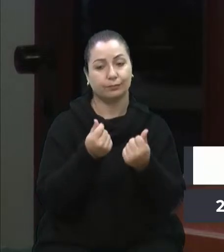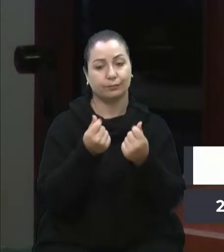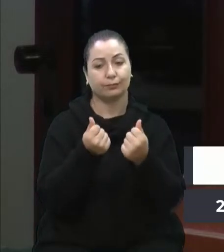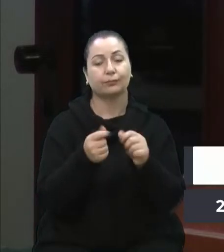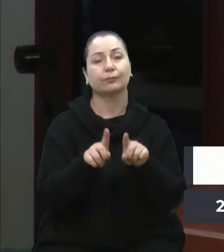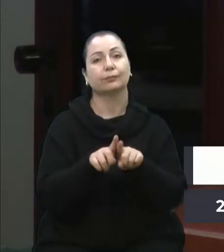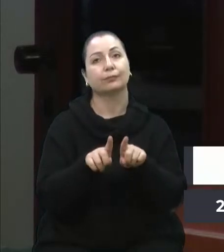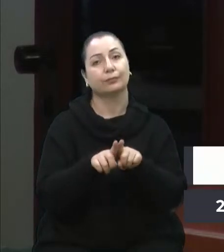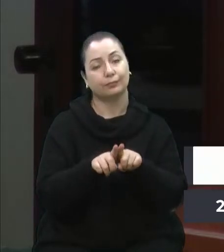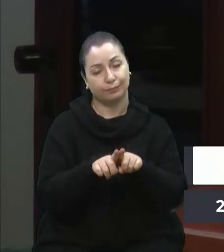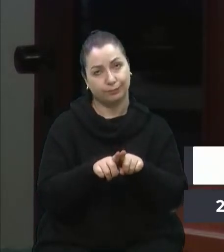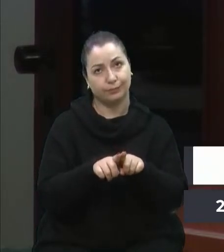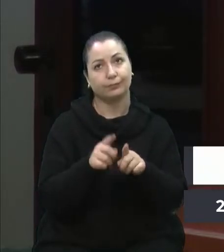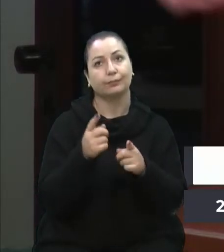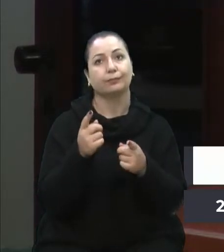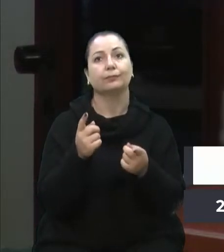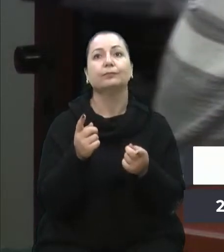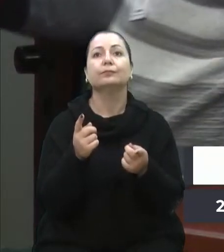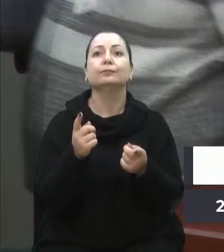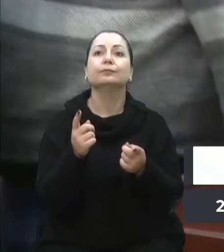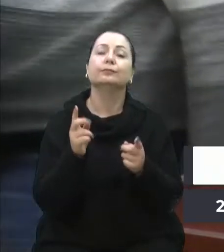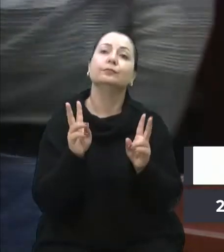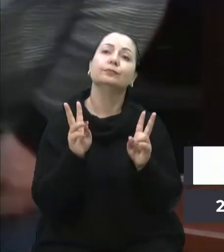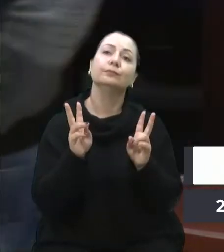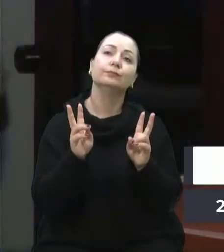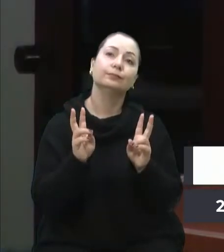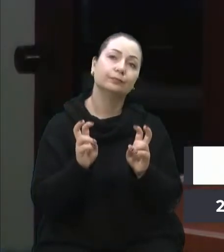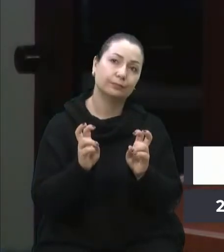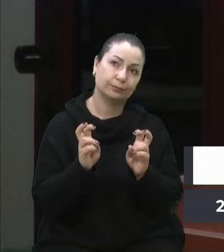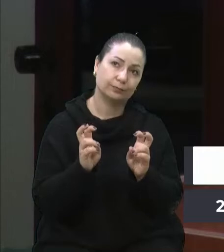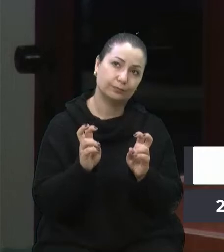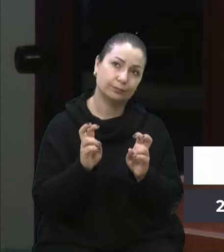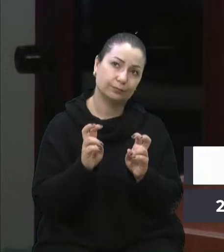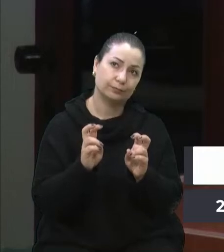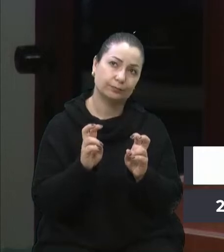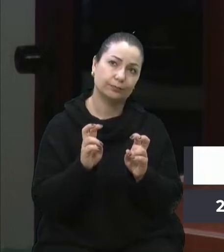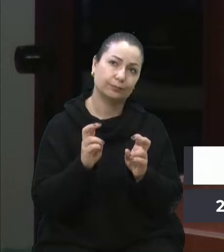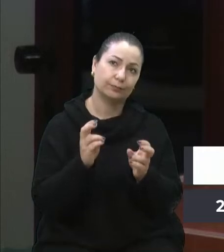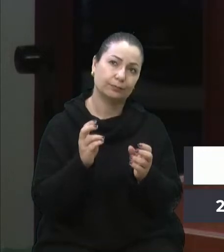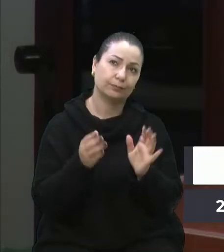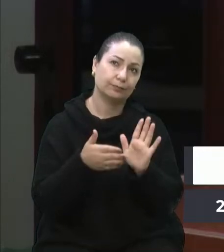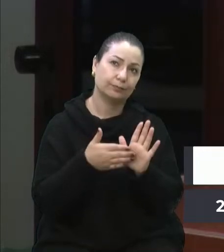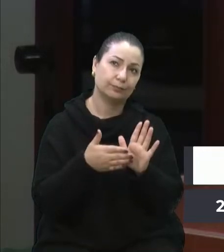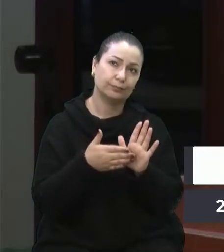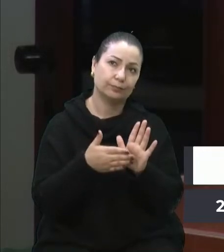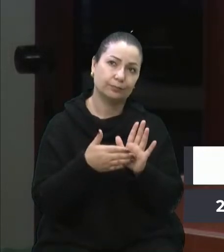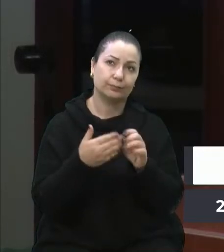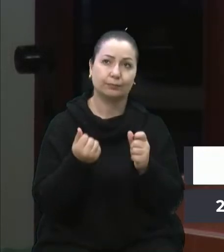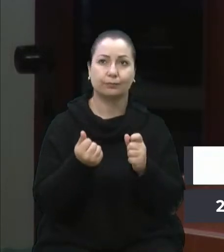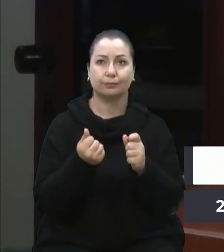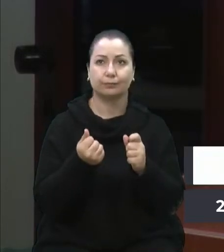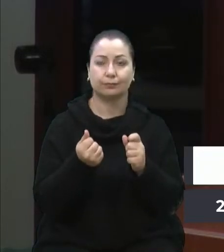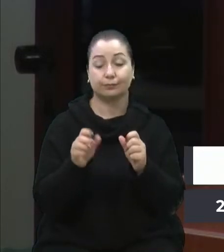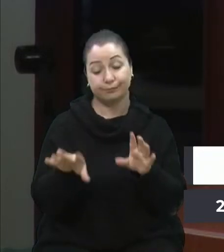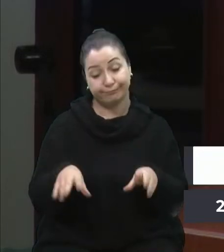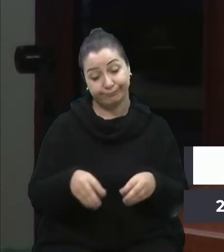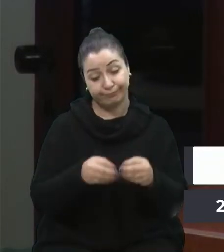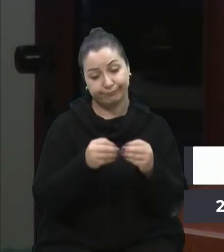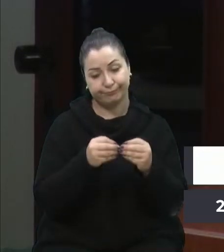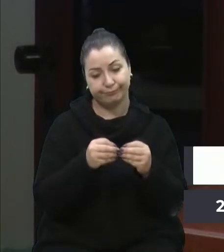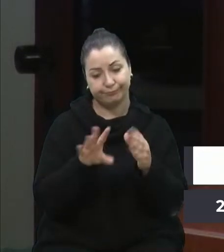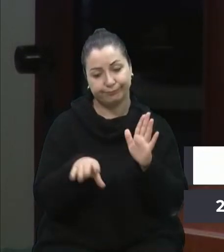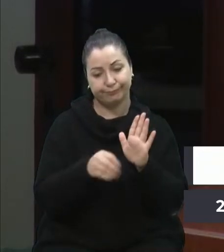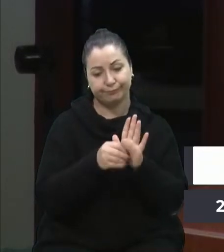Ao contínuo, forma sequencial, passou a integrar o elenco documental da proposição, em caráter complementar. A